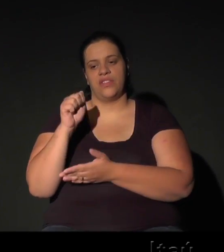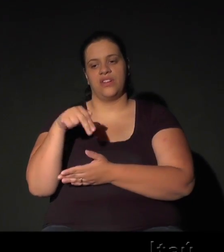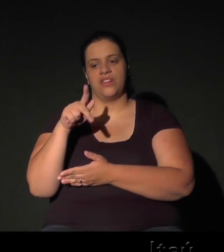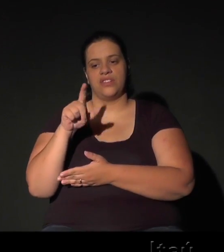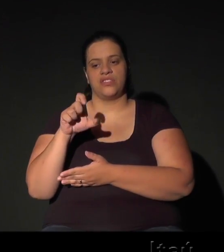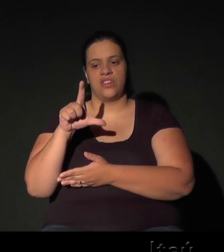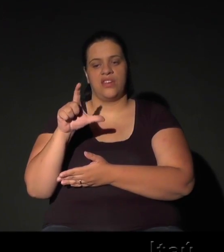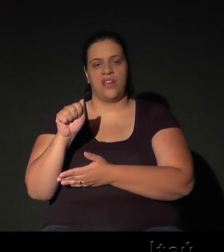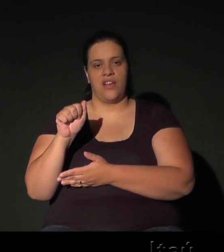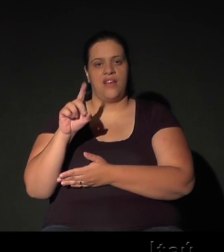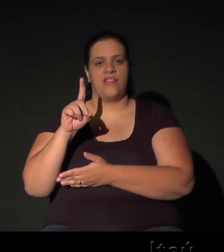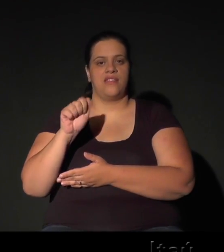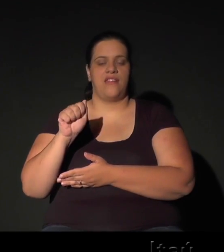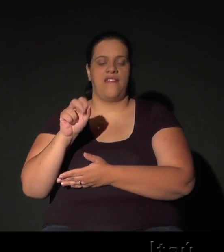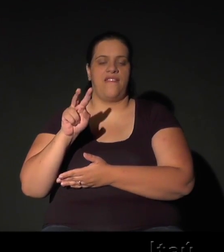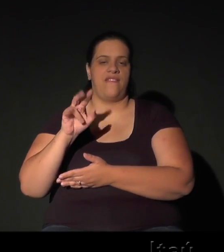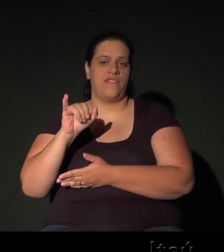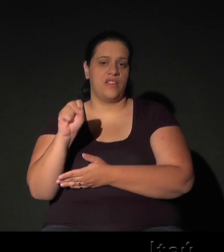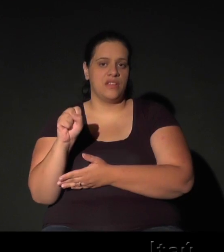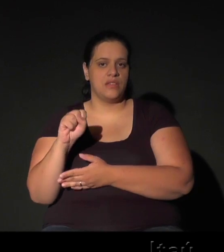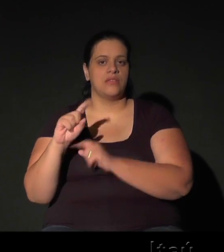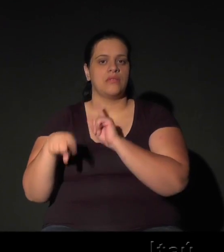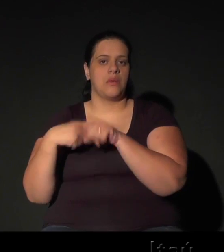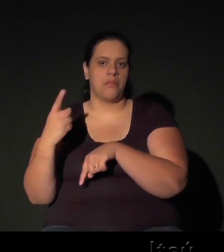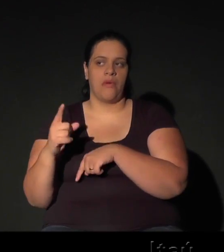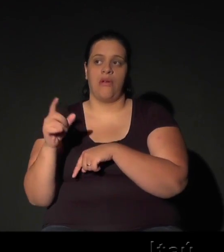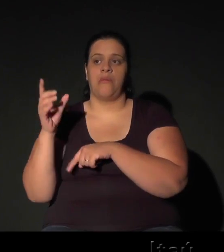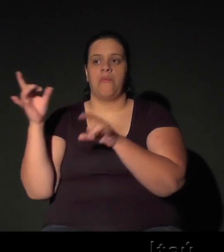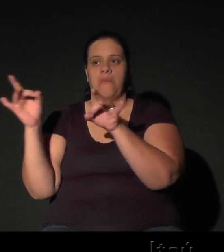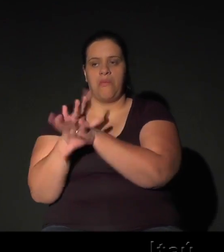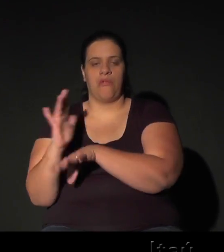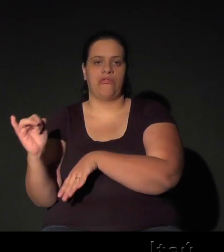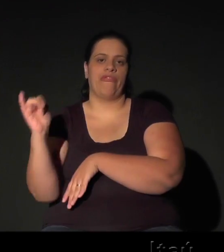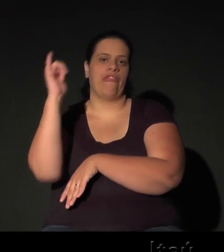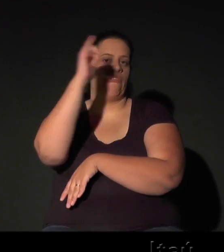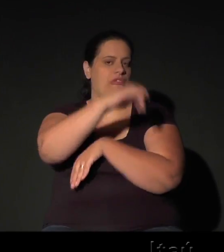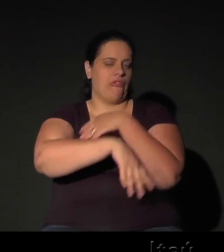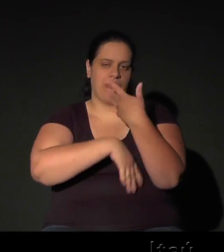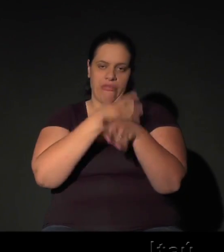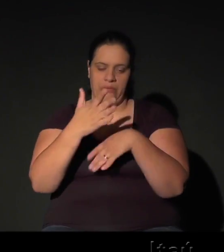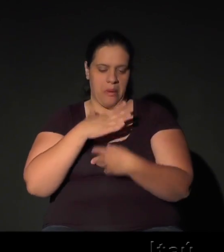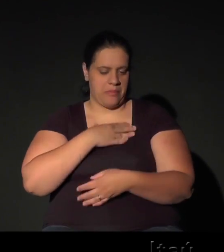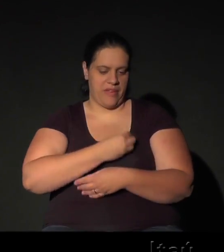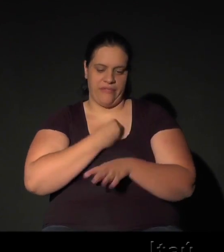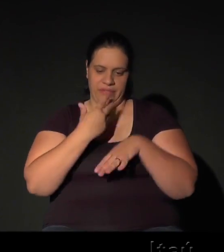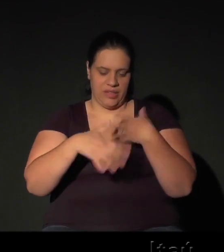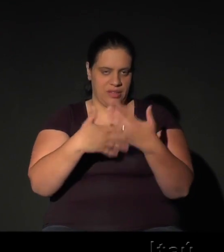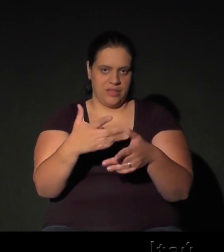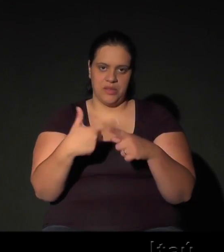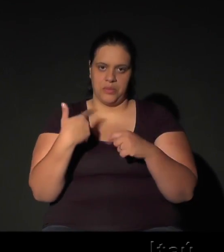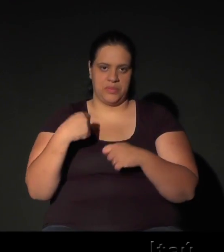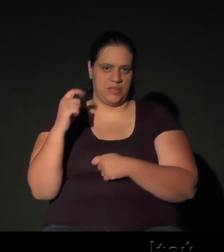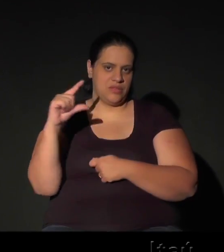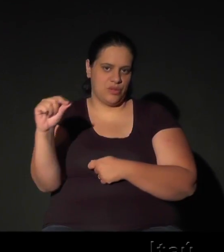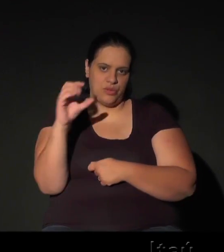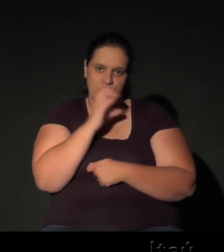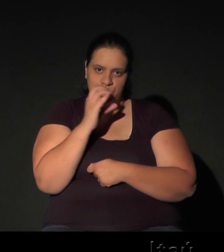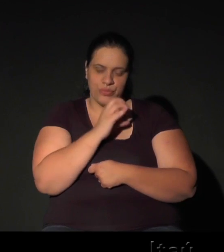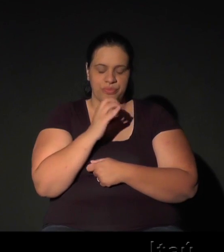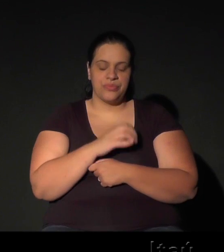no ccj e depois de lá ainda vou pegar um voo vou pro aeroporto enfim naé vida então eu preciso sair mesmo